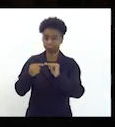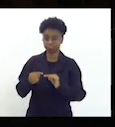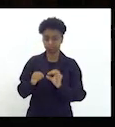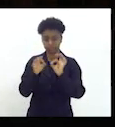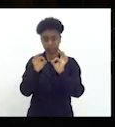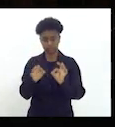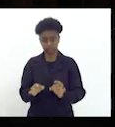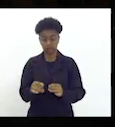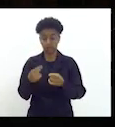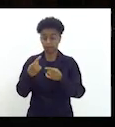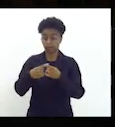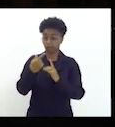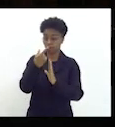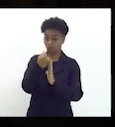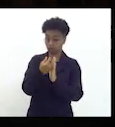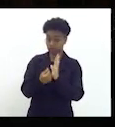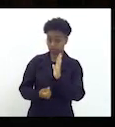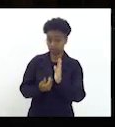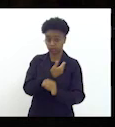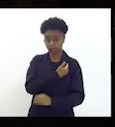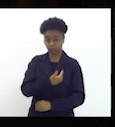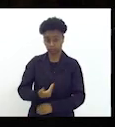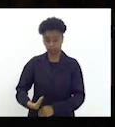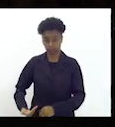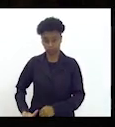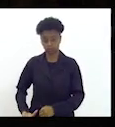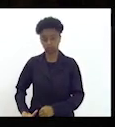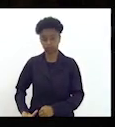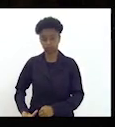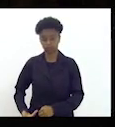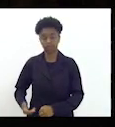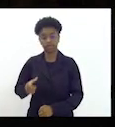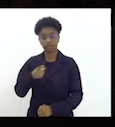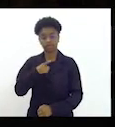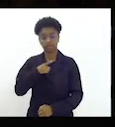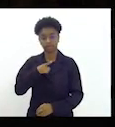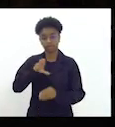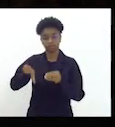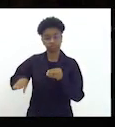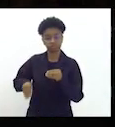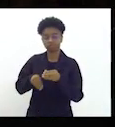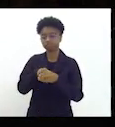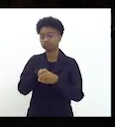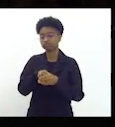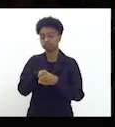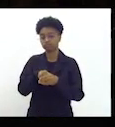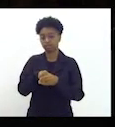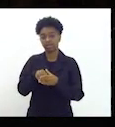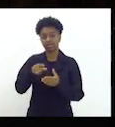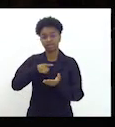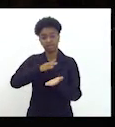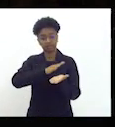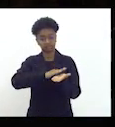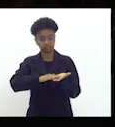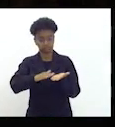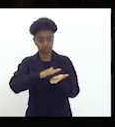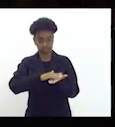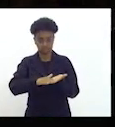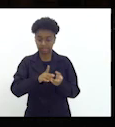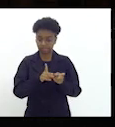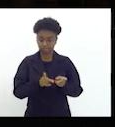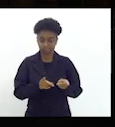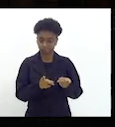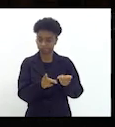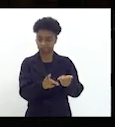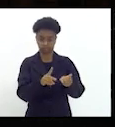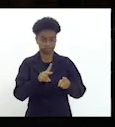o orçamento público ele é composto de despesas fixadas